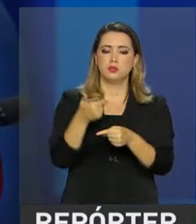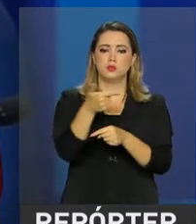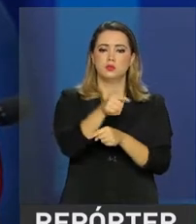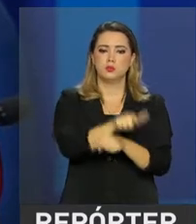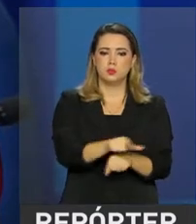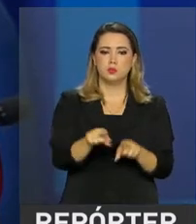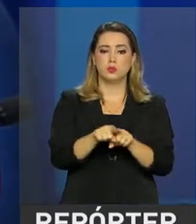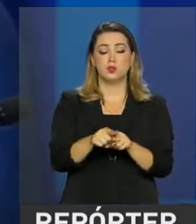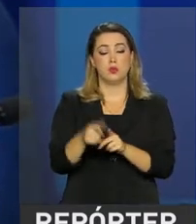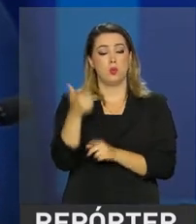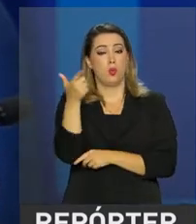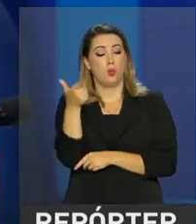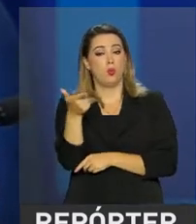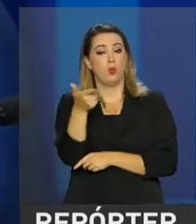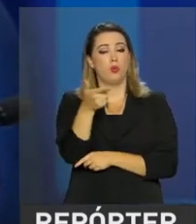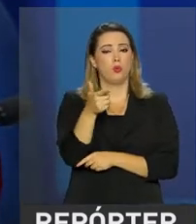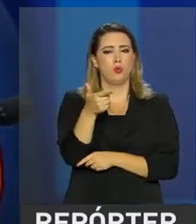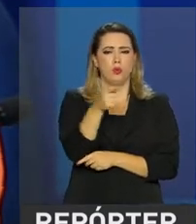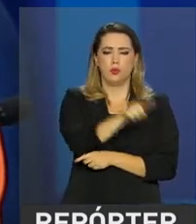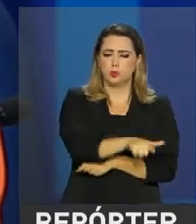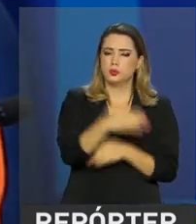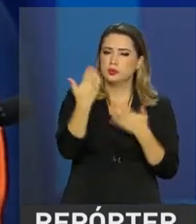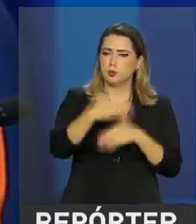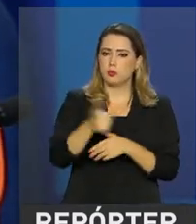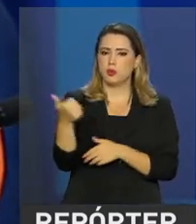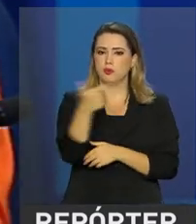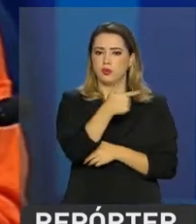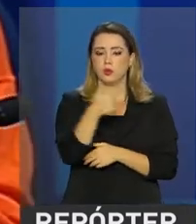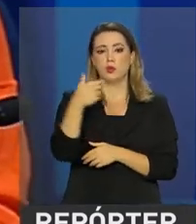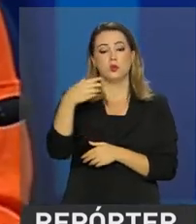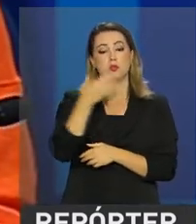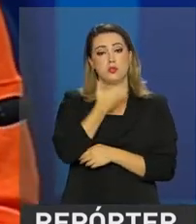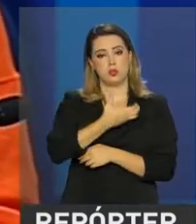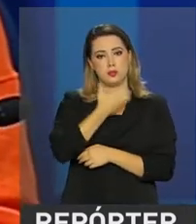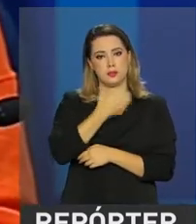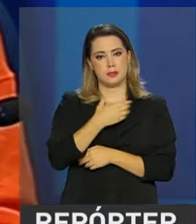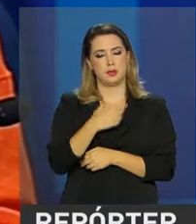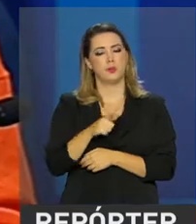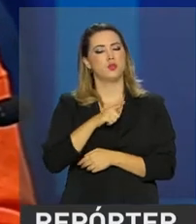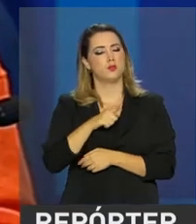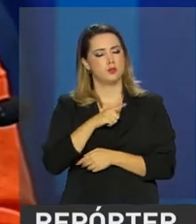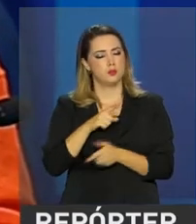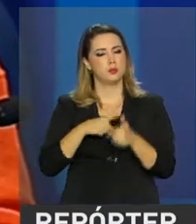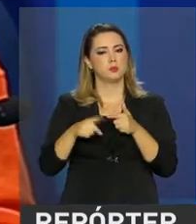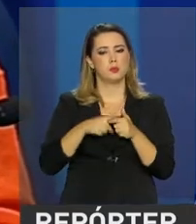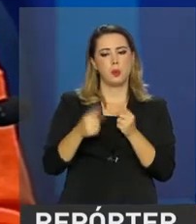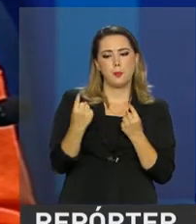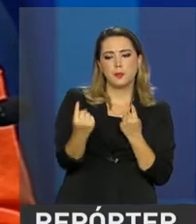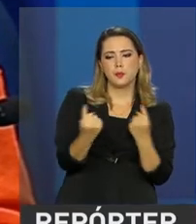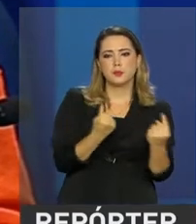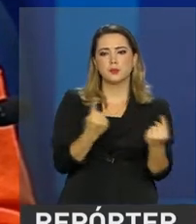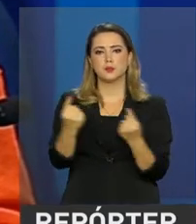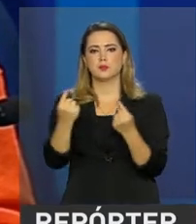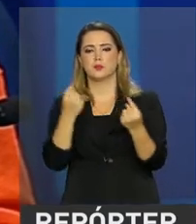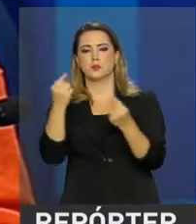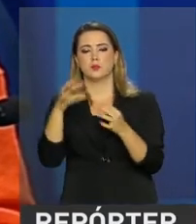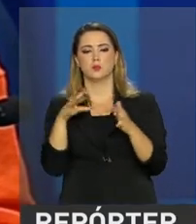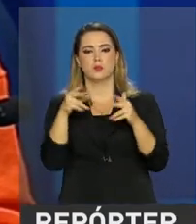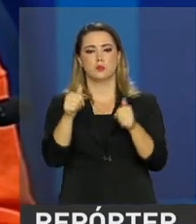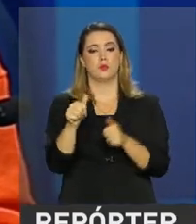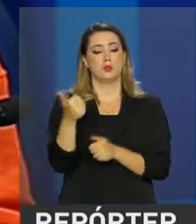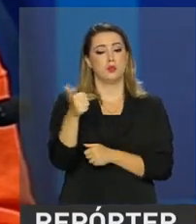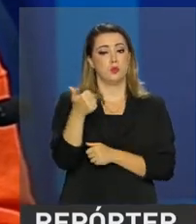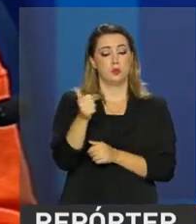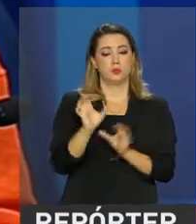a prova que perderam no dia 12 de dezembro. Nós tivemos também alguns casos individuais que totalizam